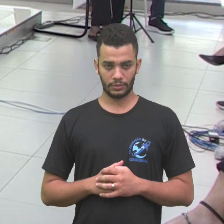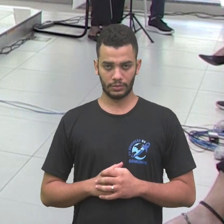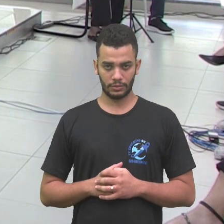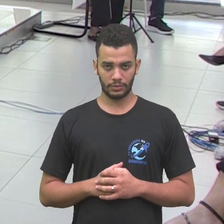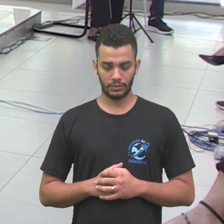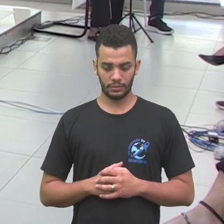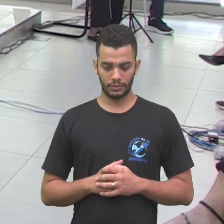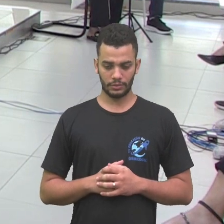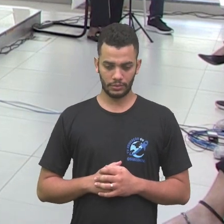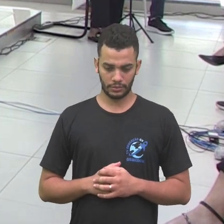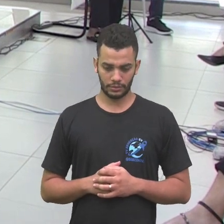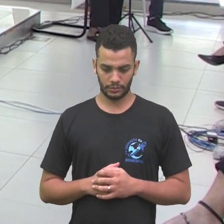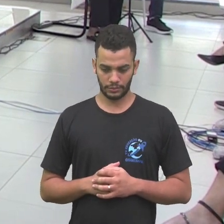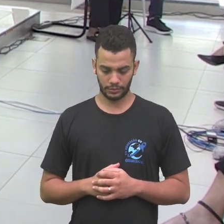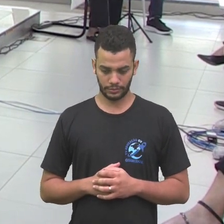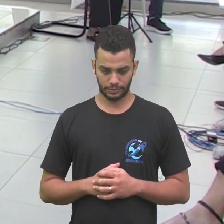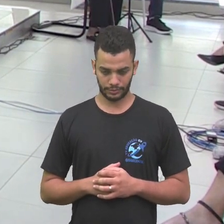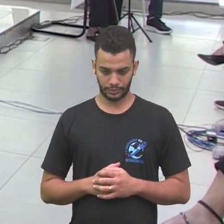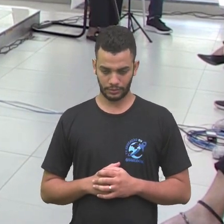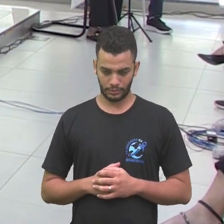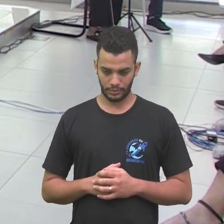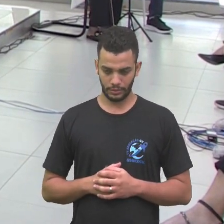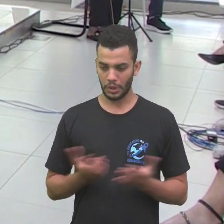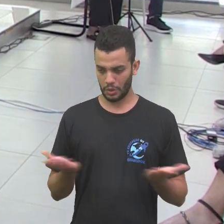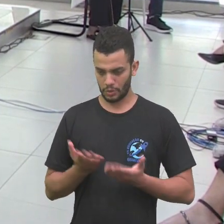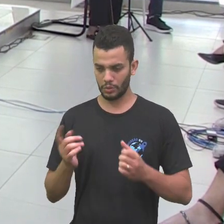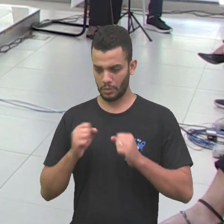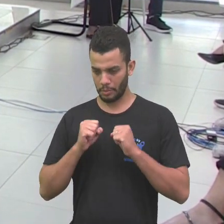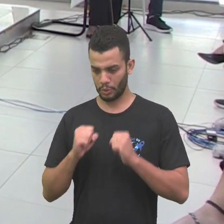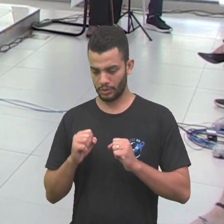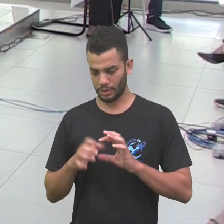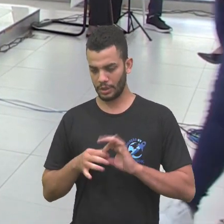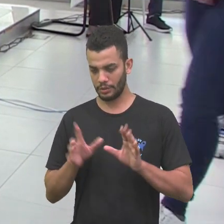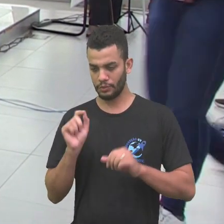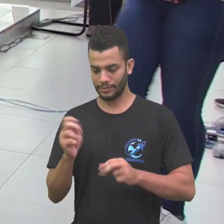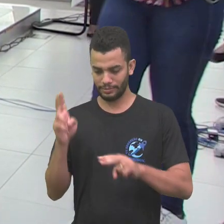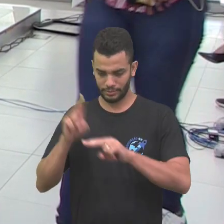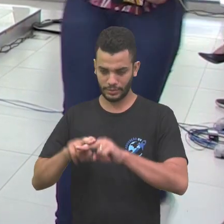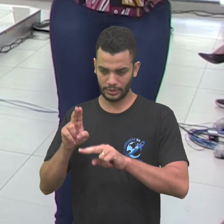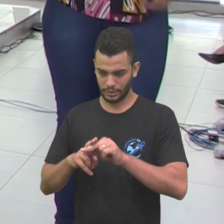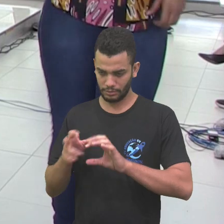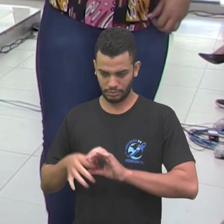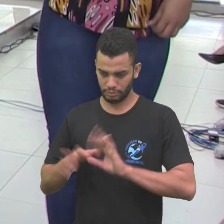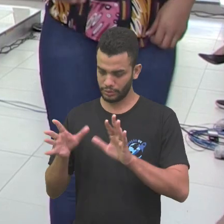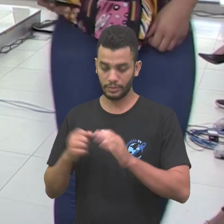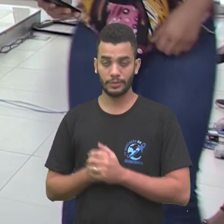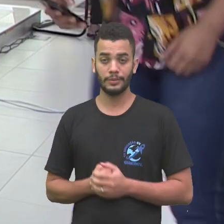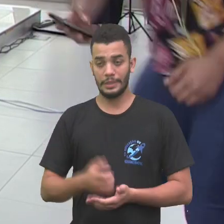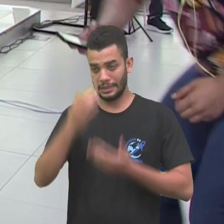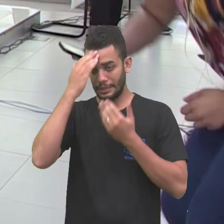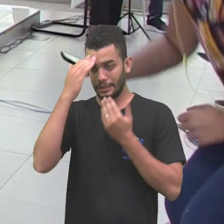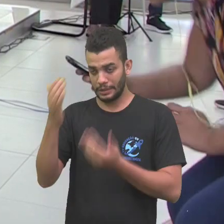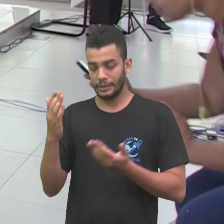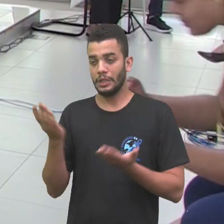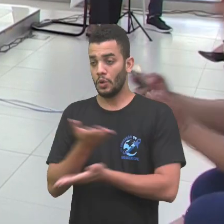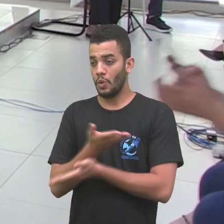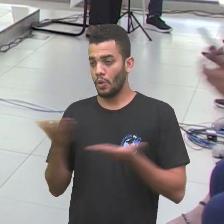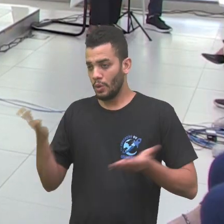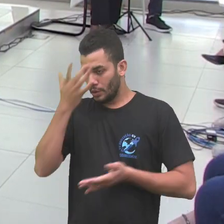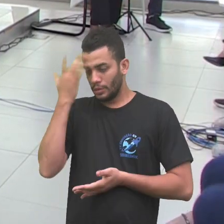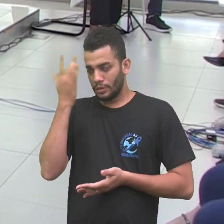As autoridades à mesa podem assentar-se. Nós agradecemos aqui a presença de todos